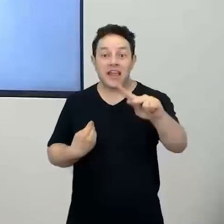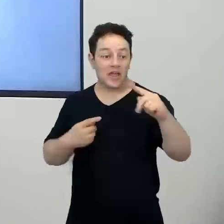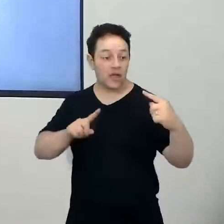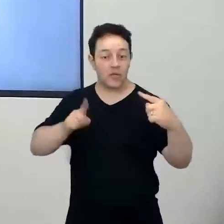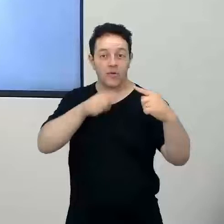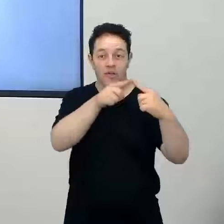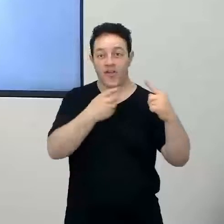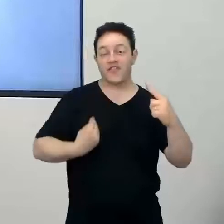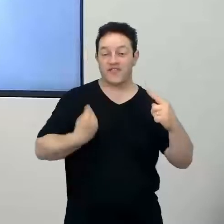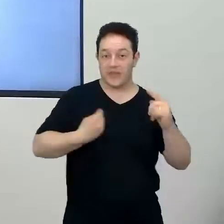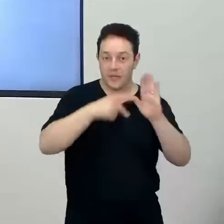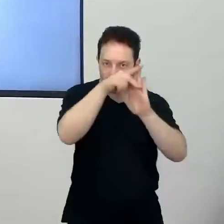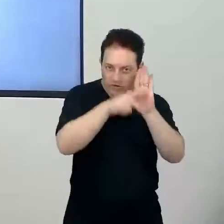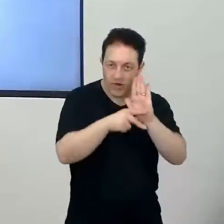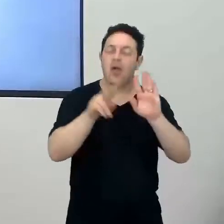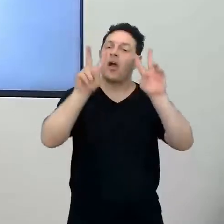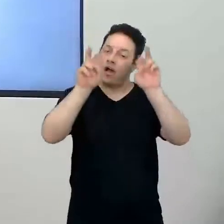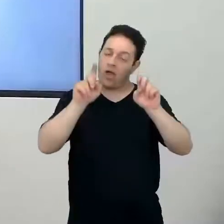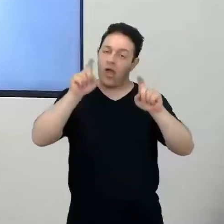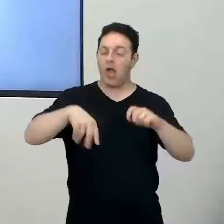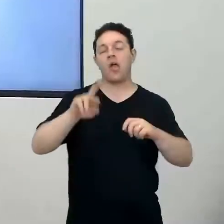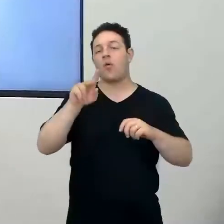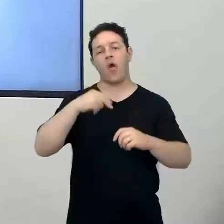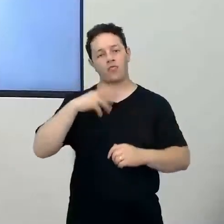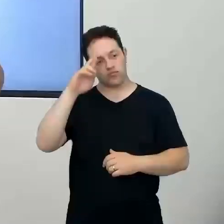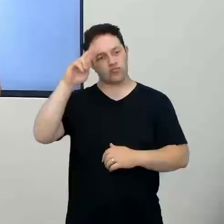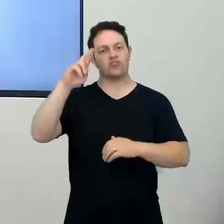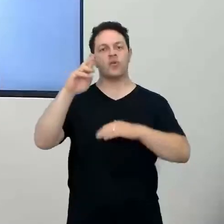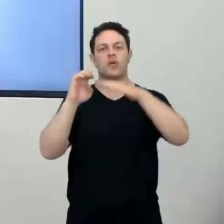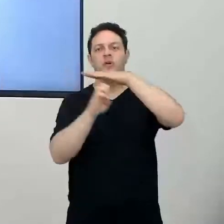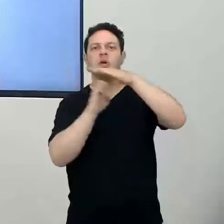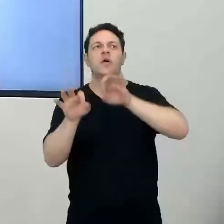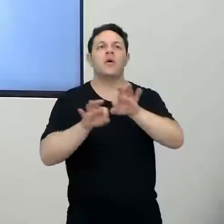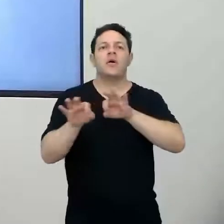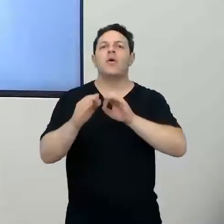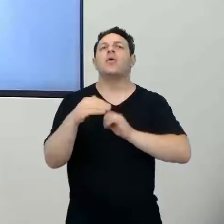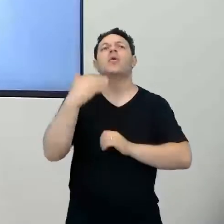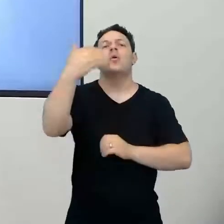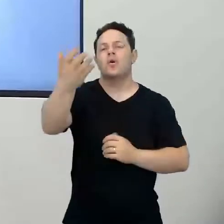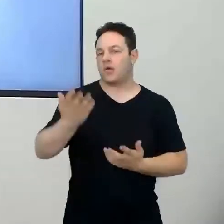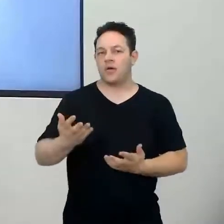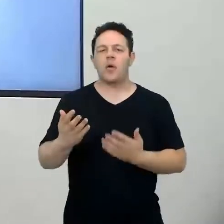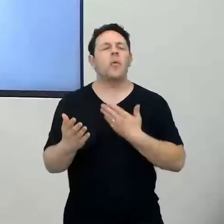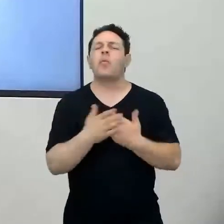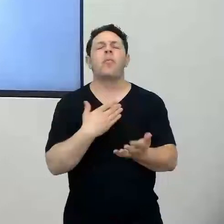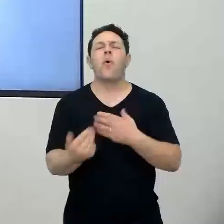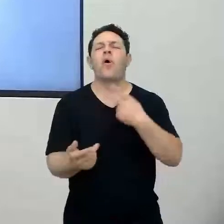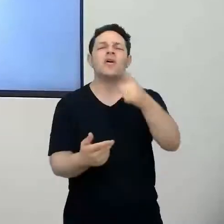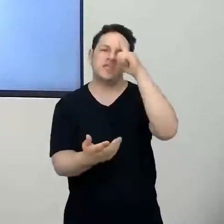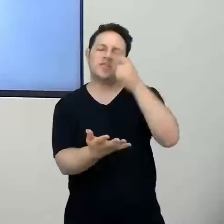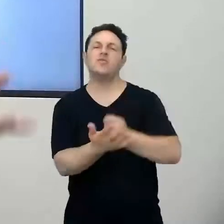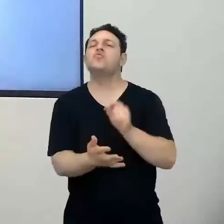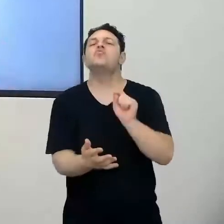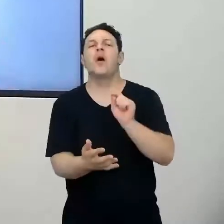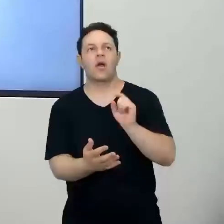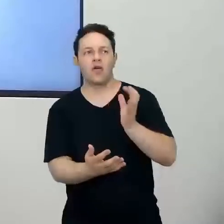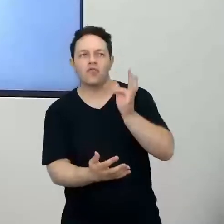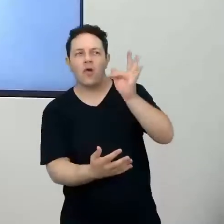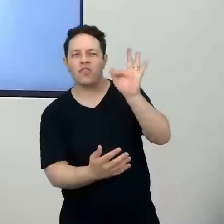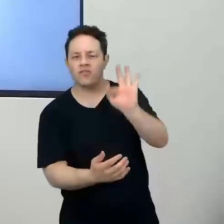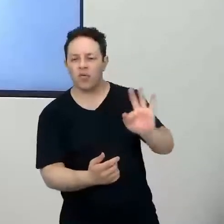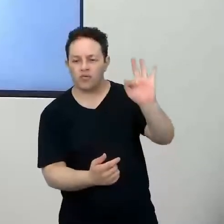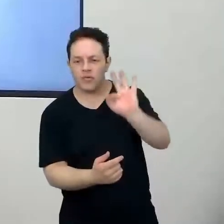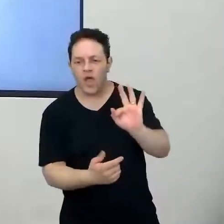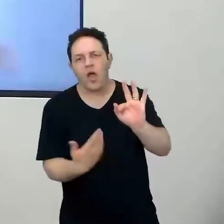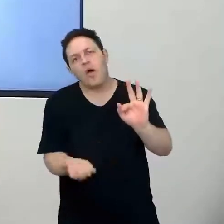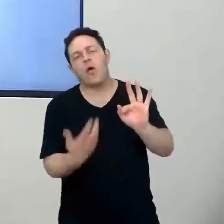vida é um empreendimento. Não importa o que é que você decidiu para o seu projeto de vida, fazer uma faculdade,